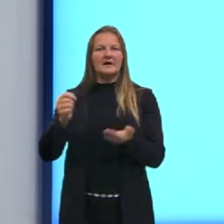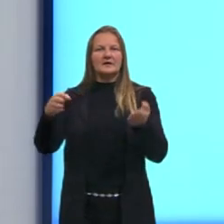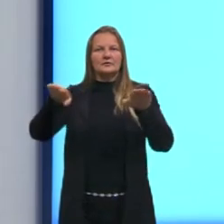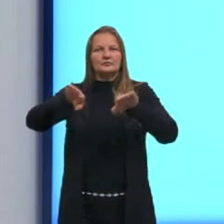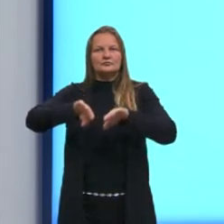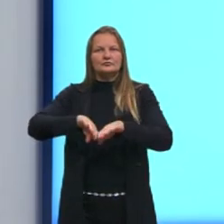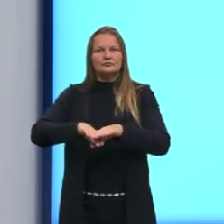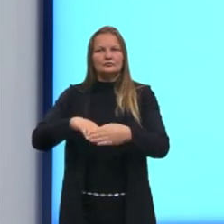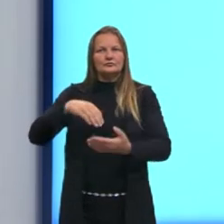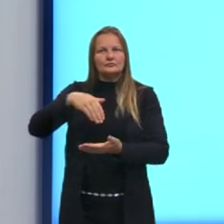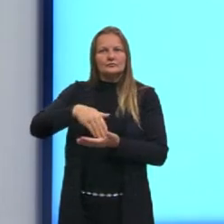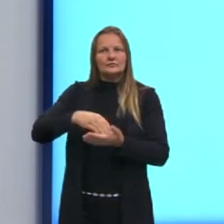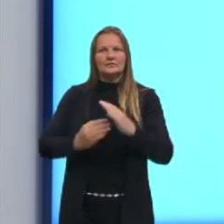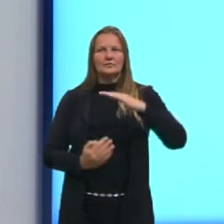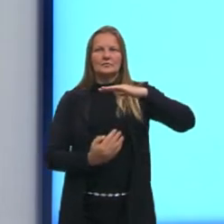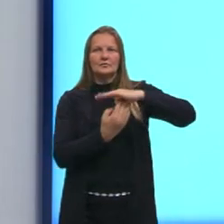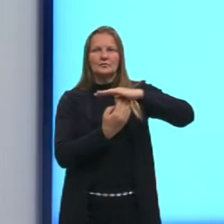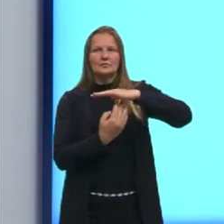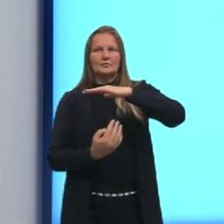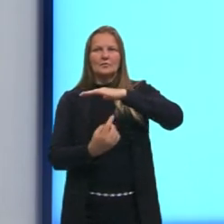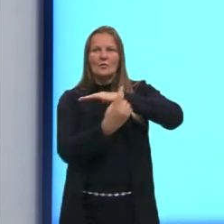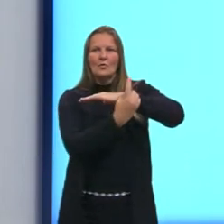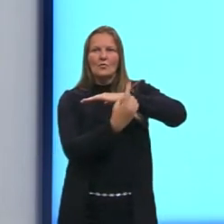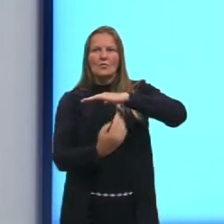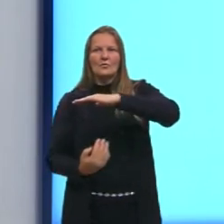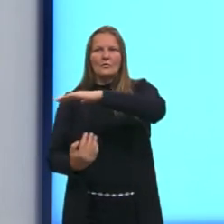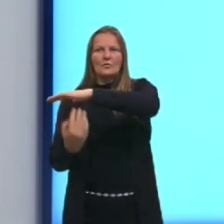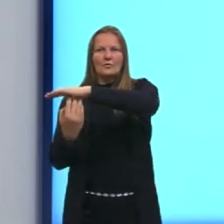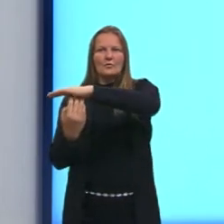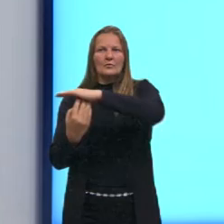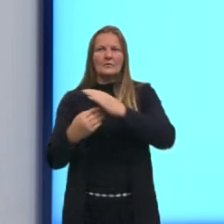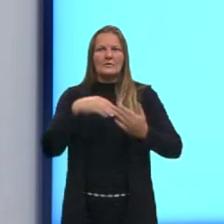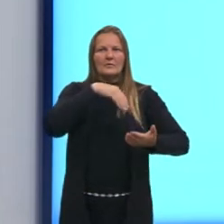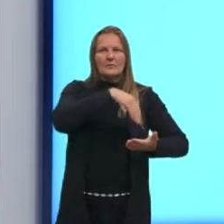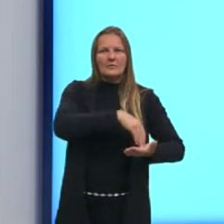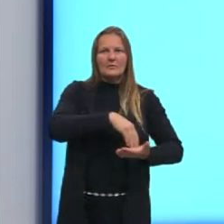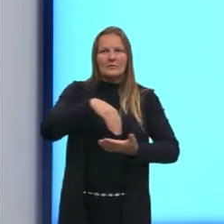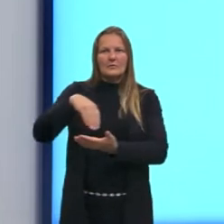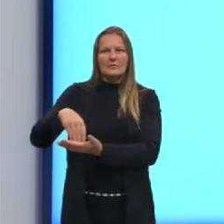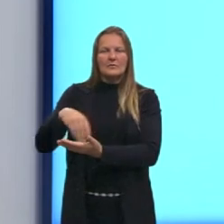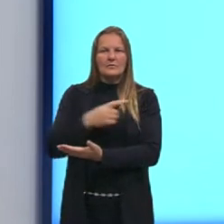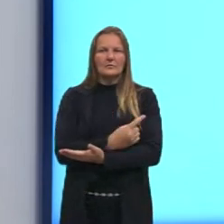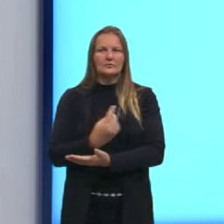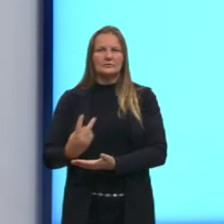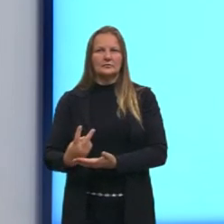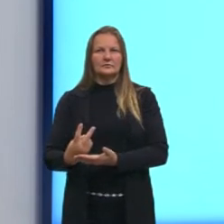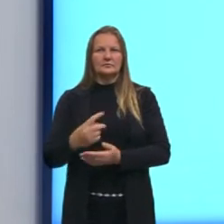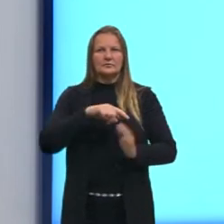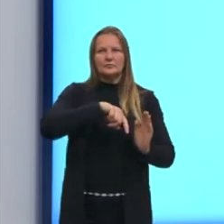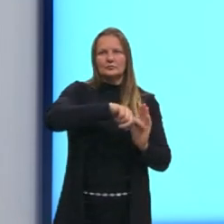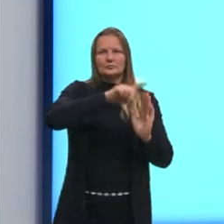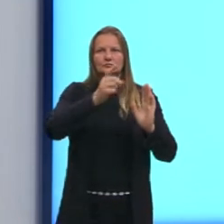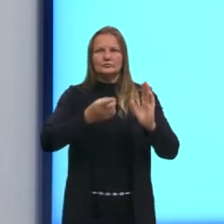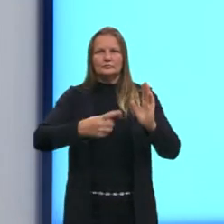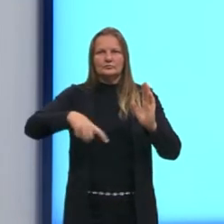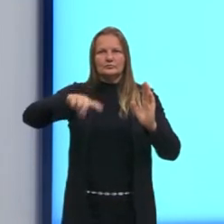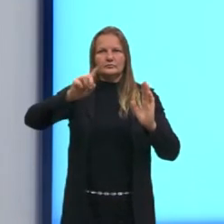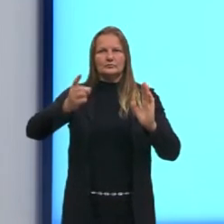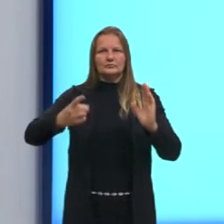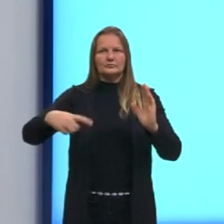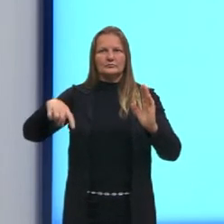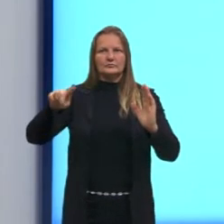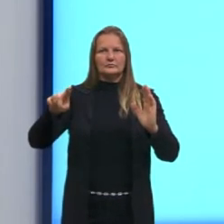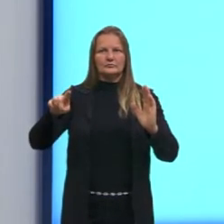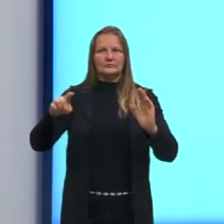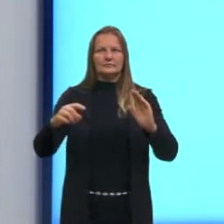Então, marquei crista 1, crista 2, vale 1 e vale 2. E aí eu vejo, né, que essa